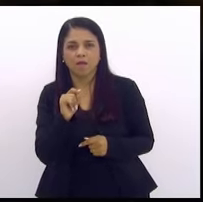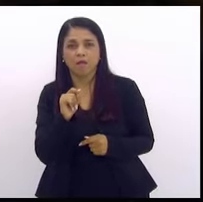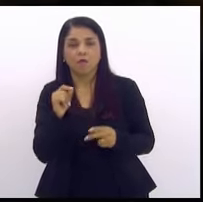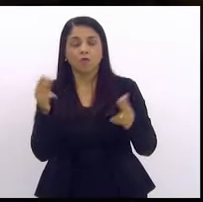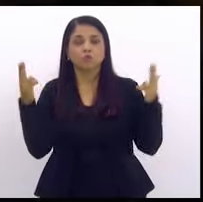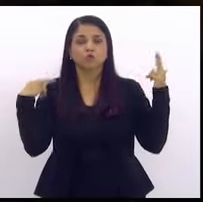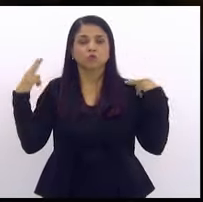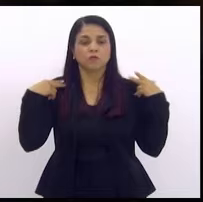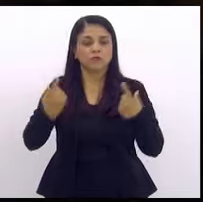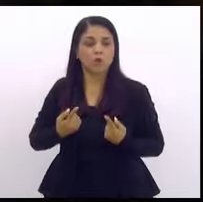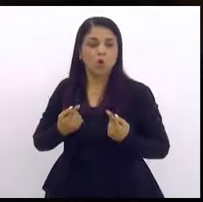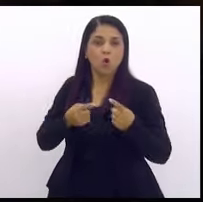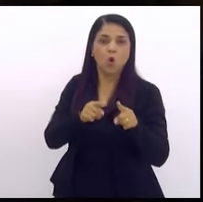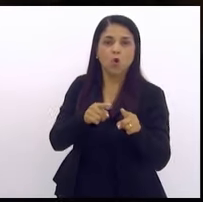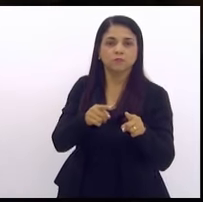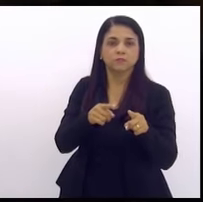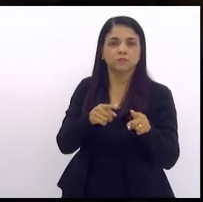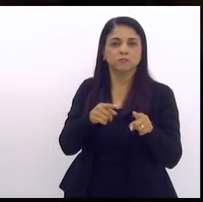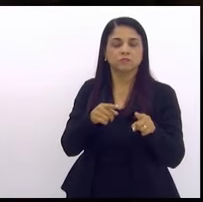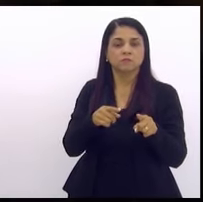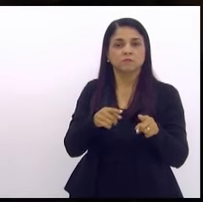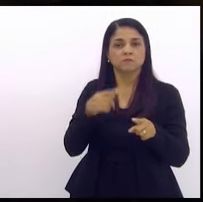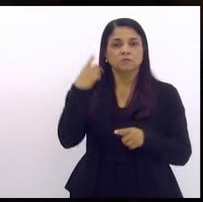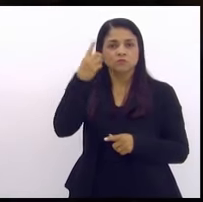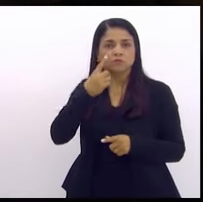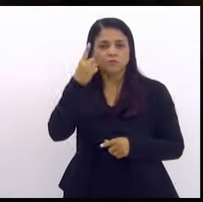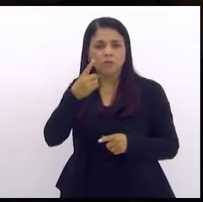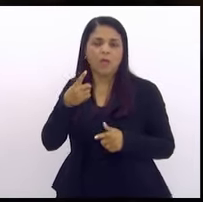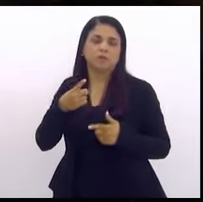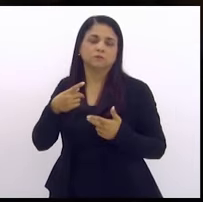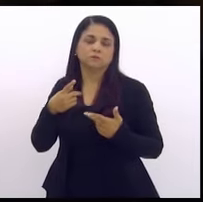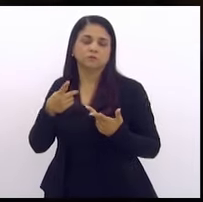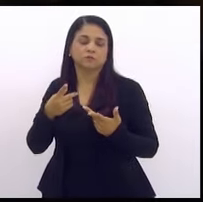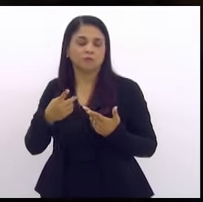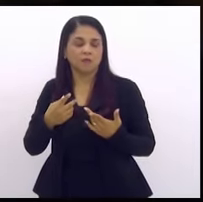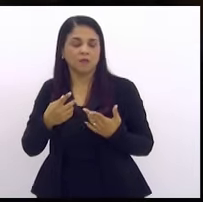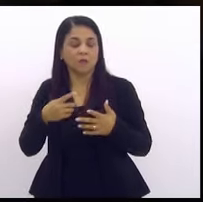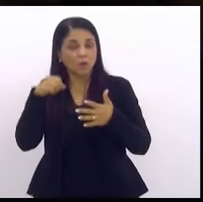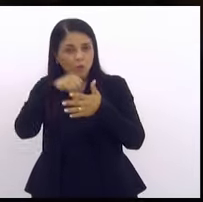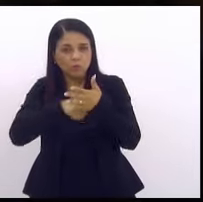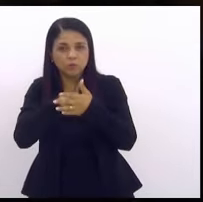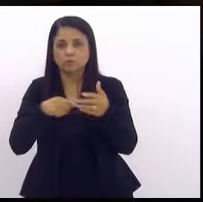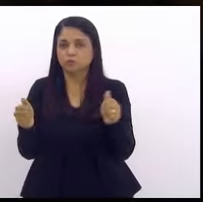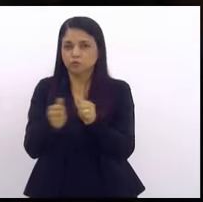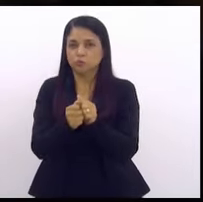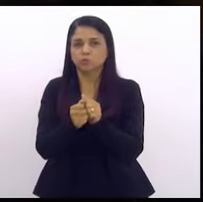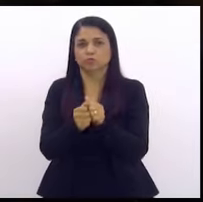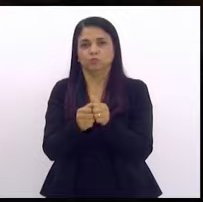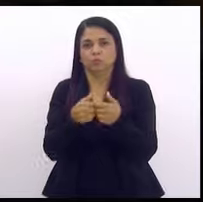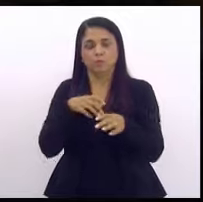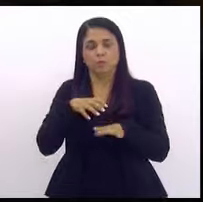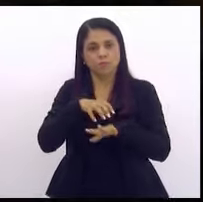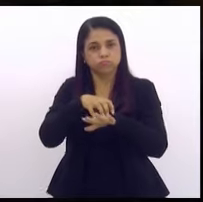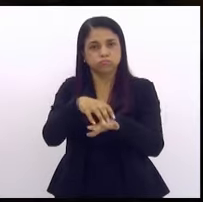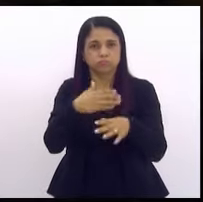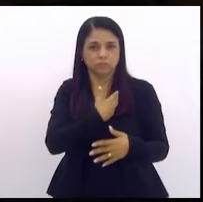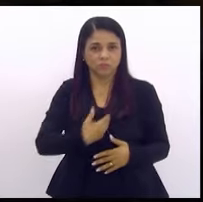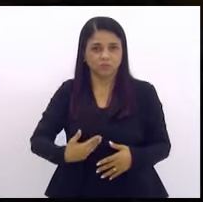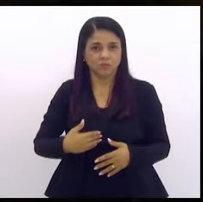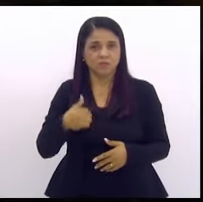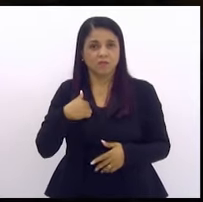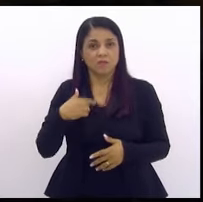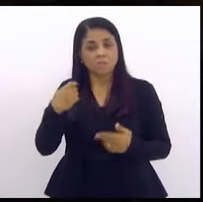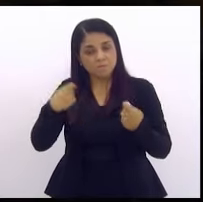rodoviários contra quem está lutando pelos rodoviários e pelo transporte público, dizendo que quando a gente fala que tem que ter intervenção, a gente está contra o